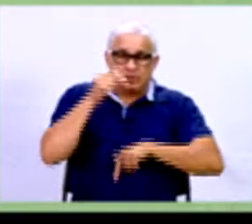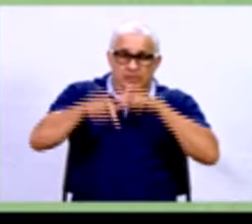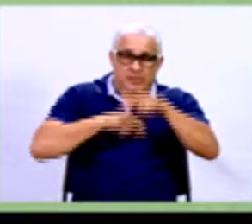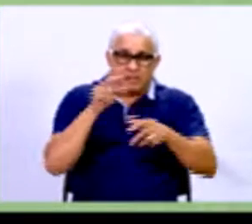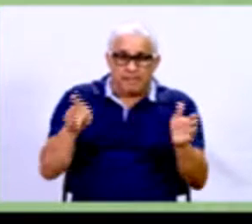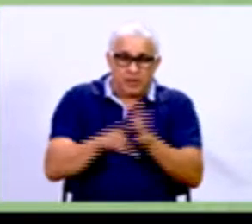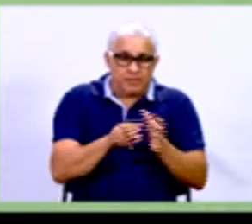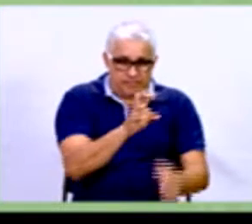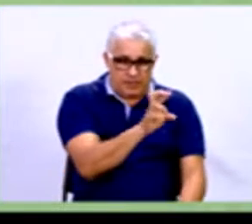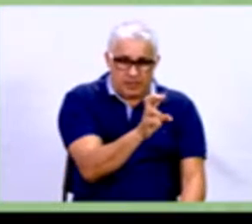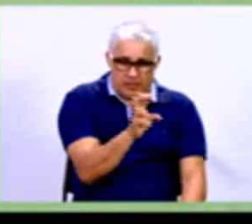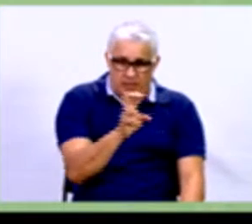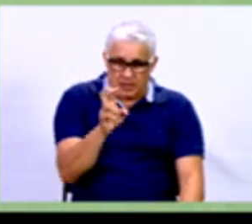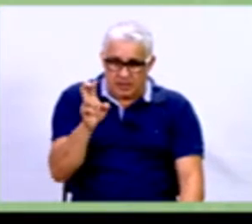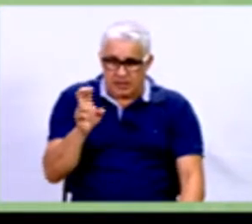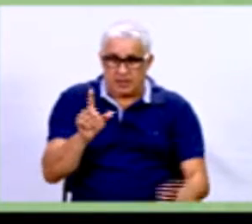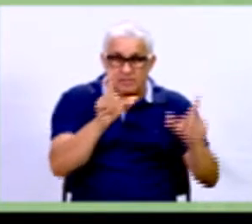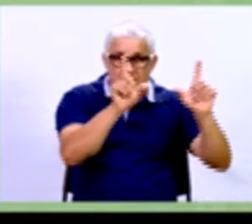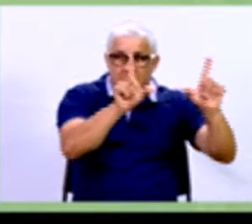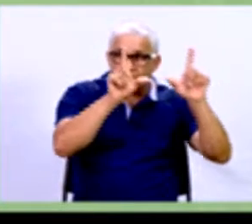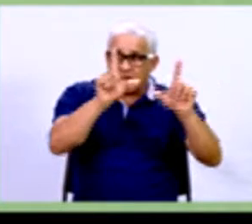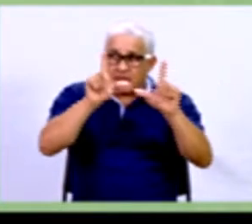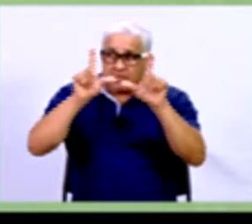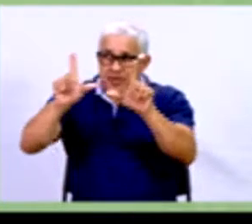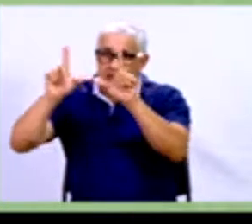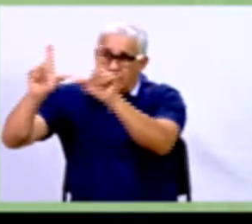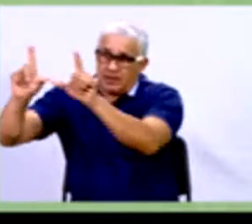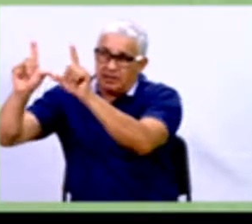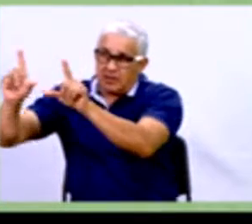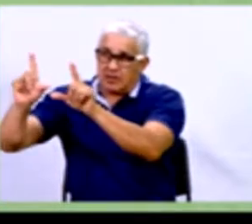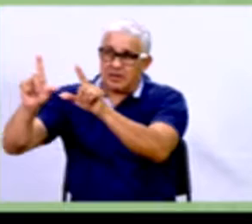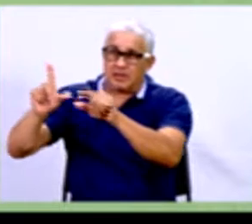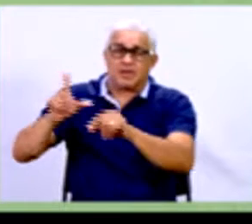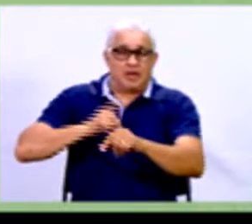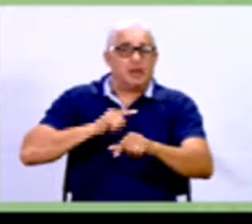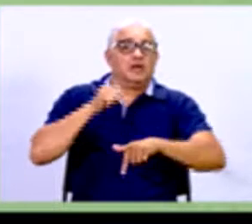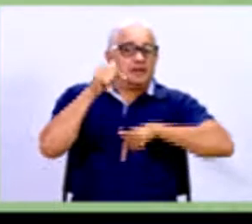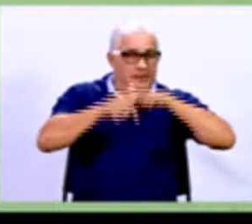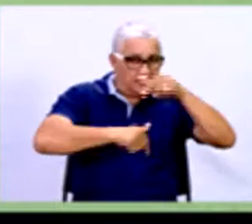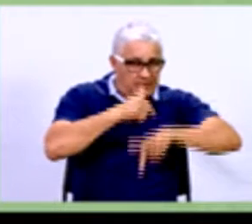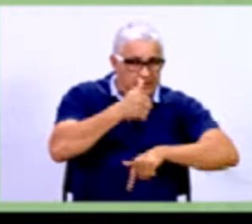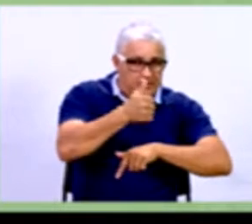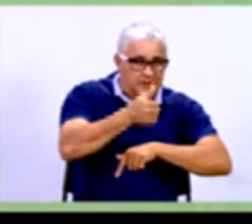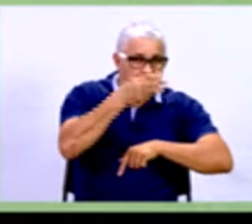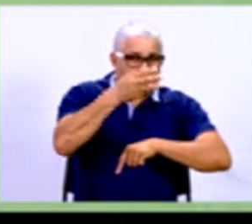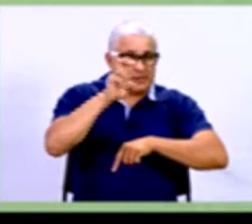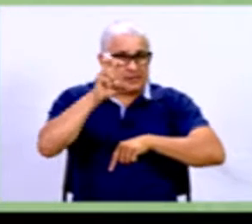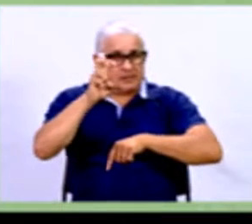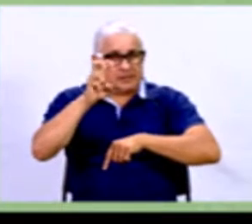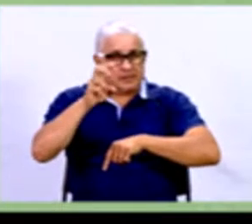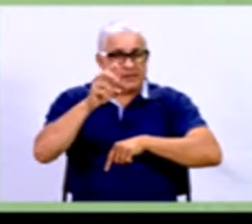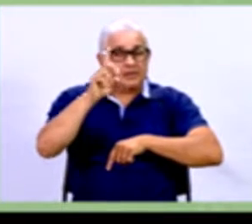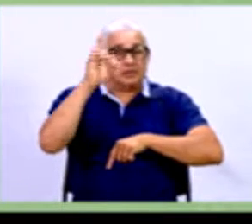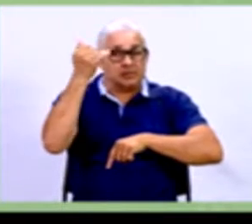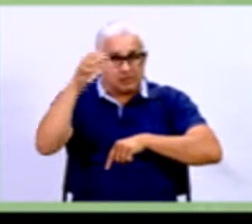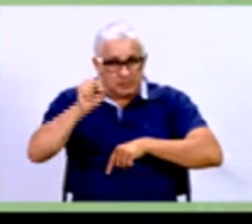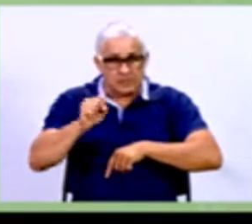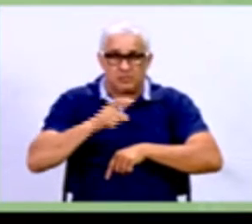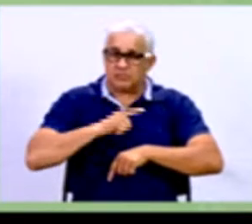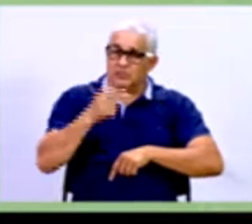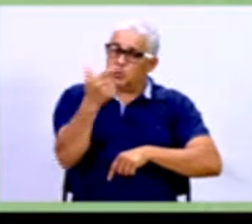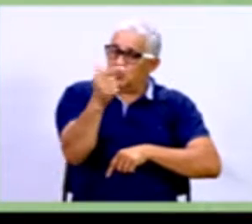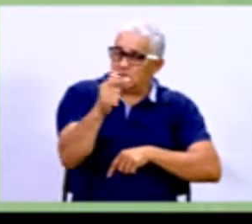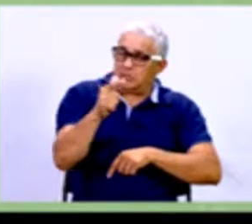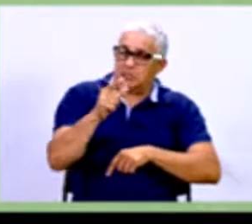nós fazemos. Essas plaquinhas aqui indicando, olha, estamos trabalhando há 135 dias sem acidentes com afastamento.